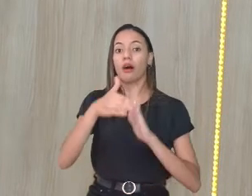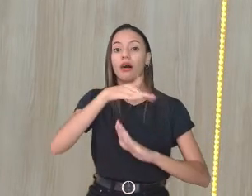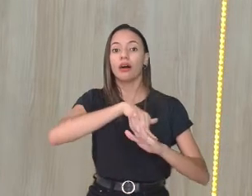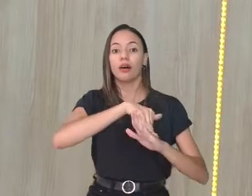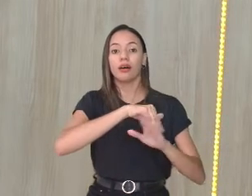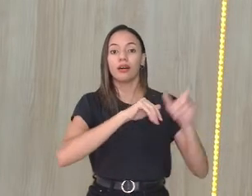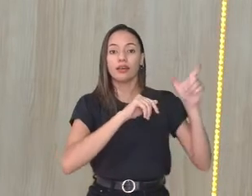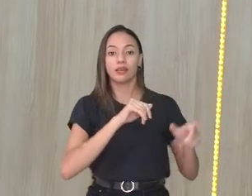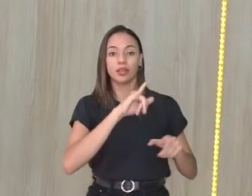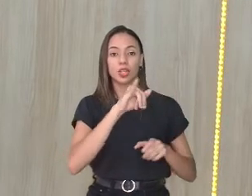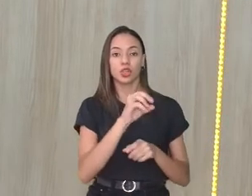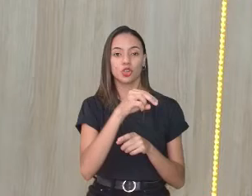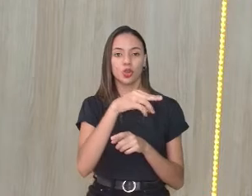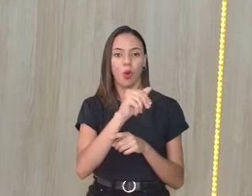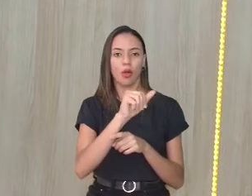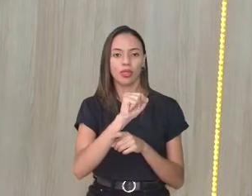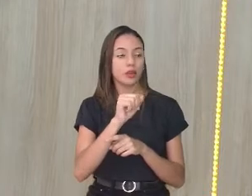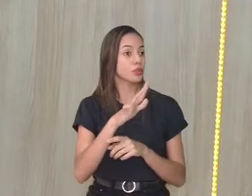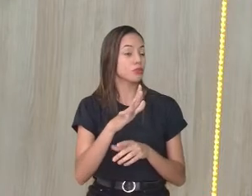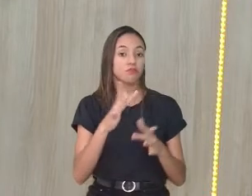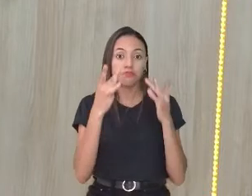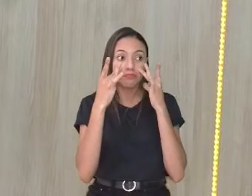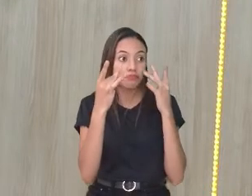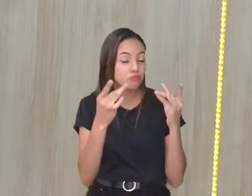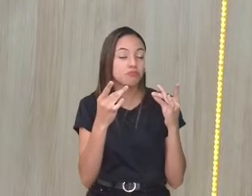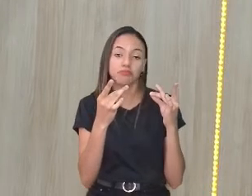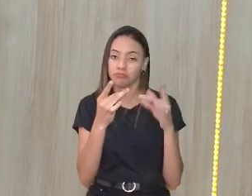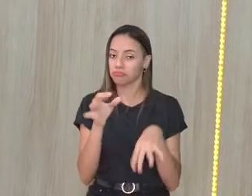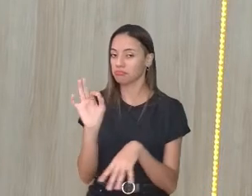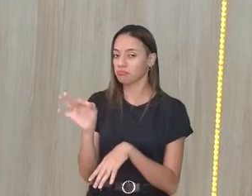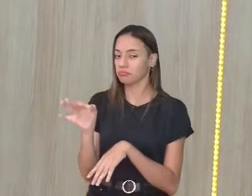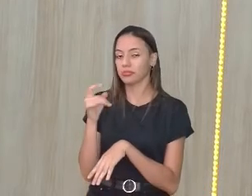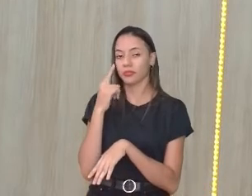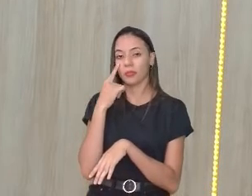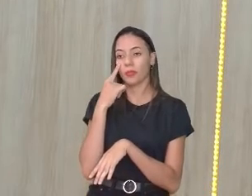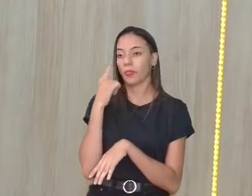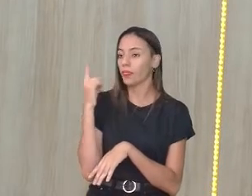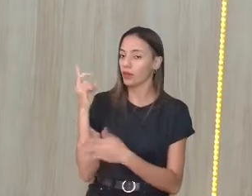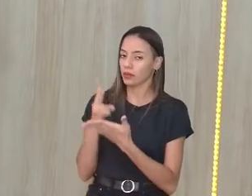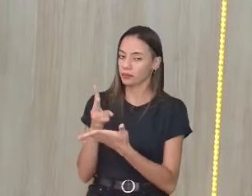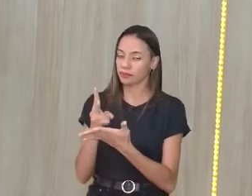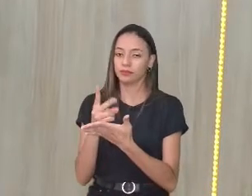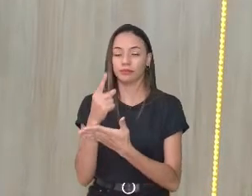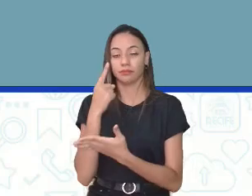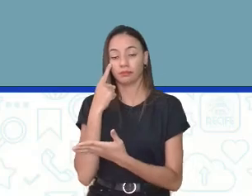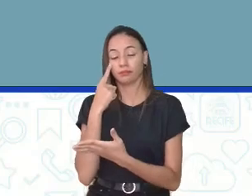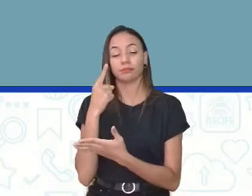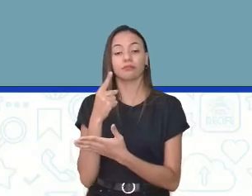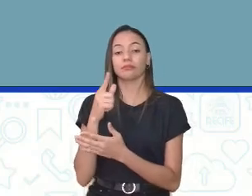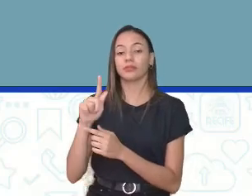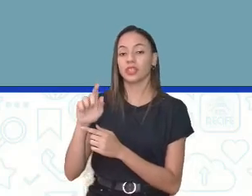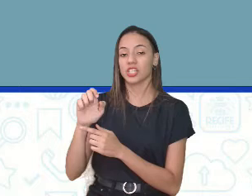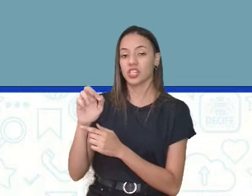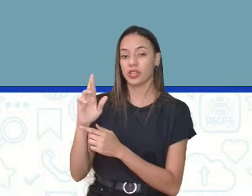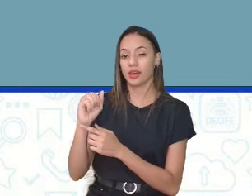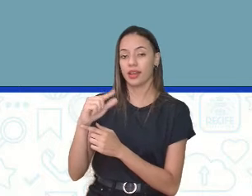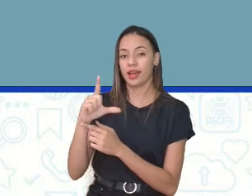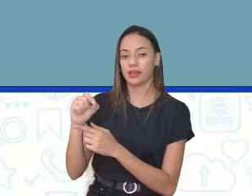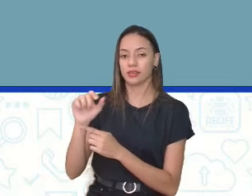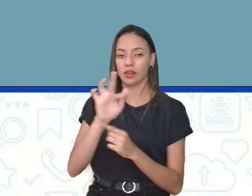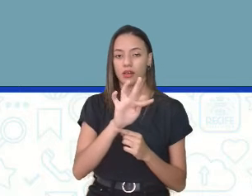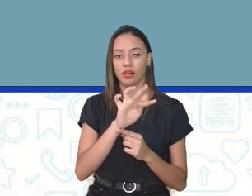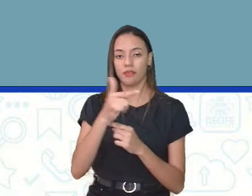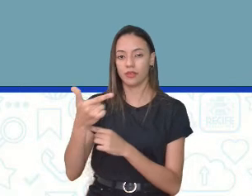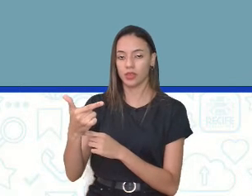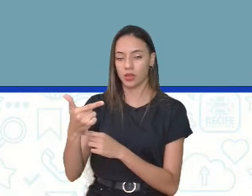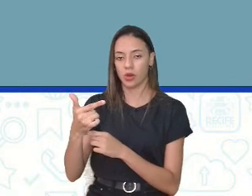Não é isso? Tá certinho, tá? Então, vamos lá, professora, ó. Seguindo aqui. Então, na geração F2, a